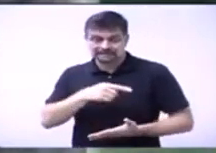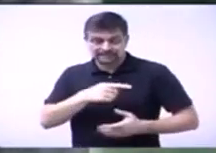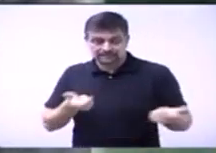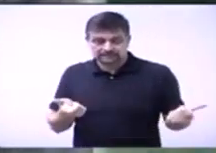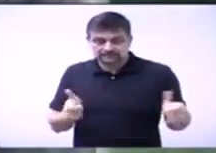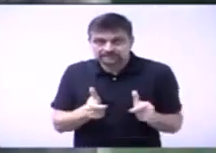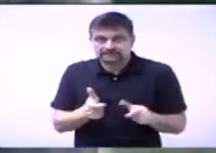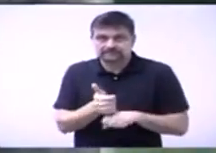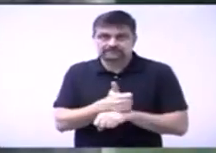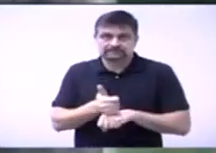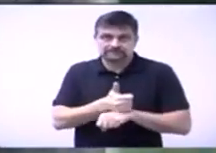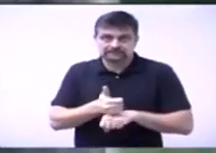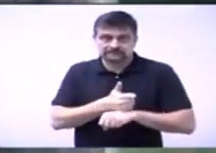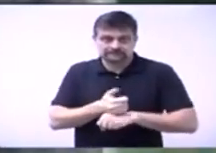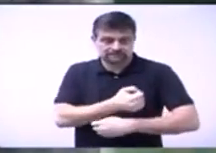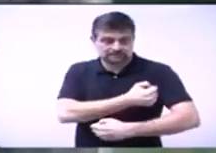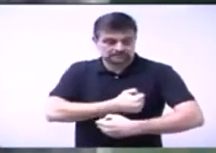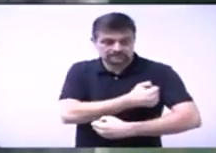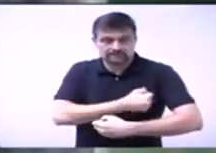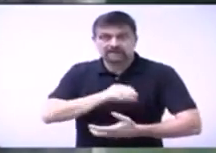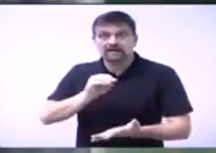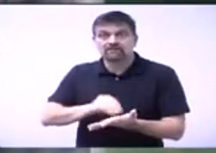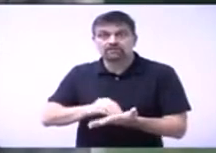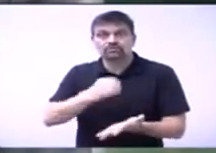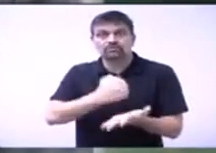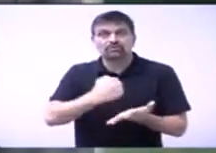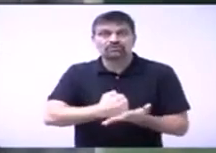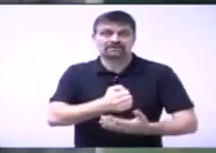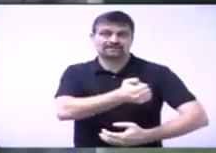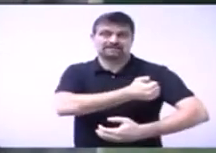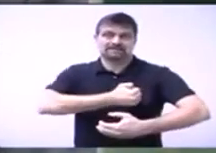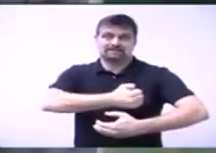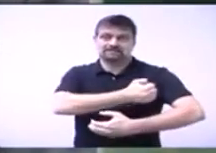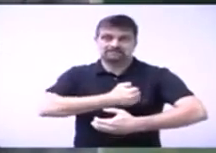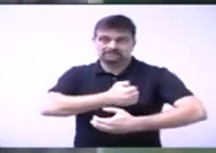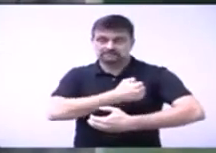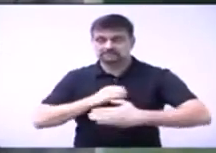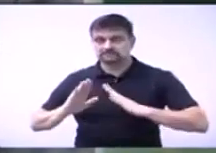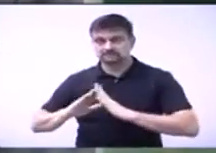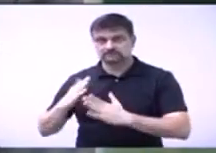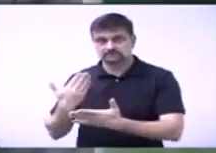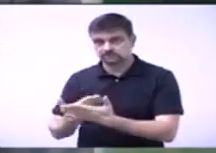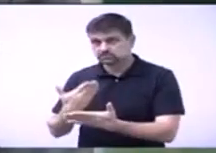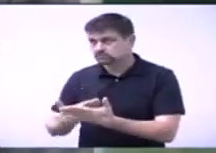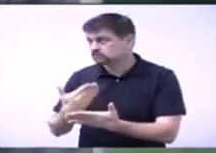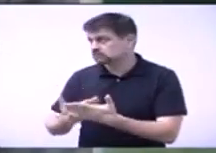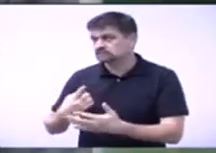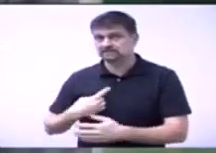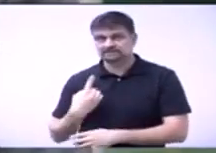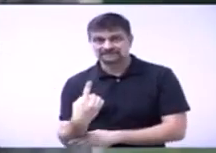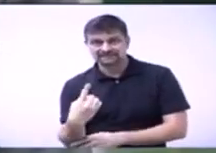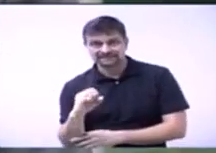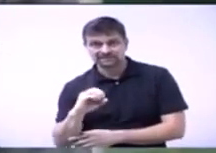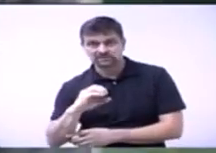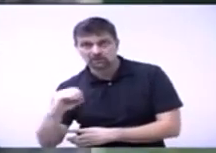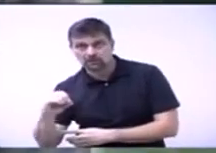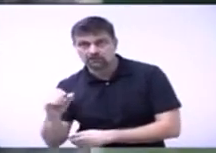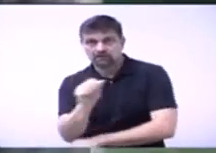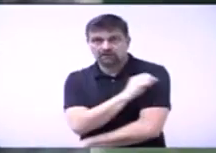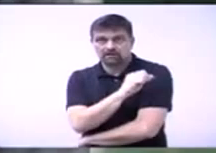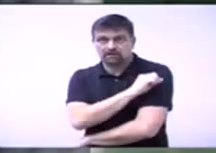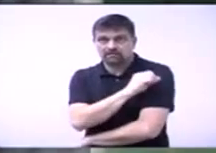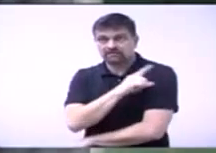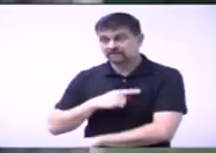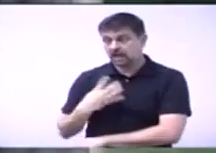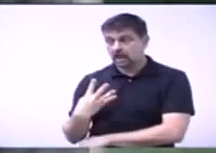que a administração acabou não sanando esse problema. E escolas com 180 alunos,